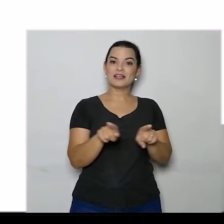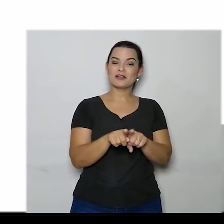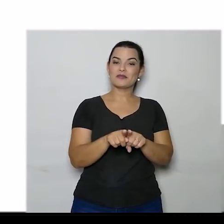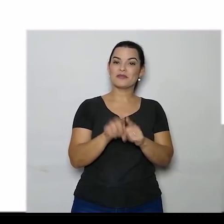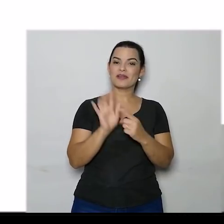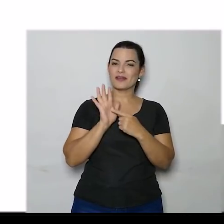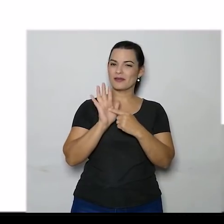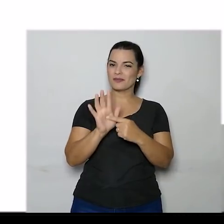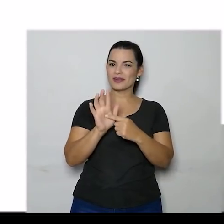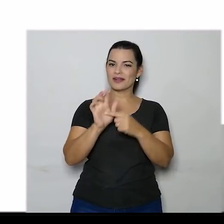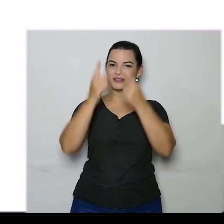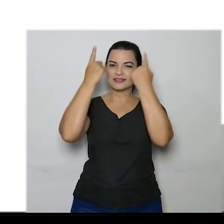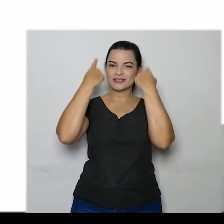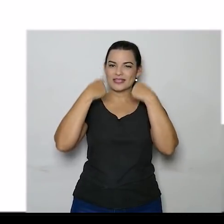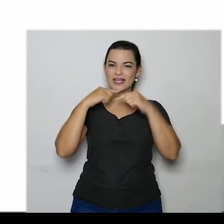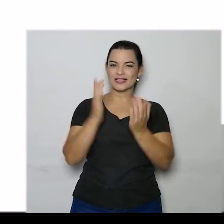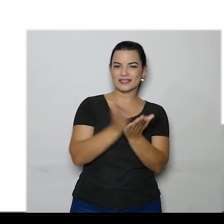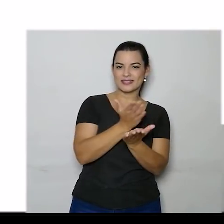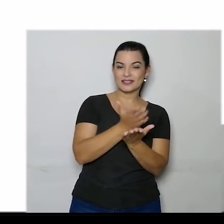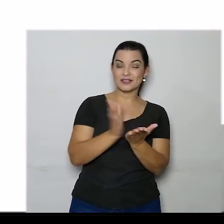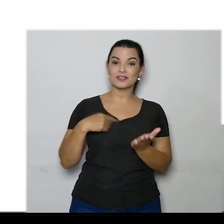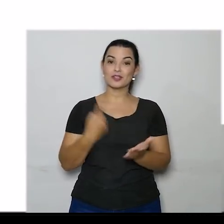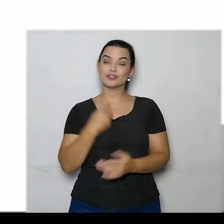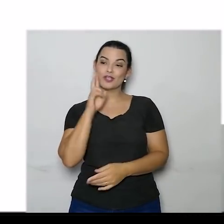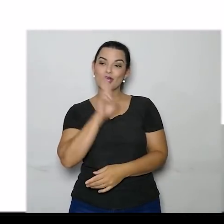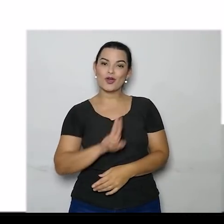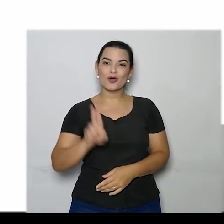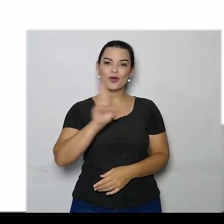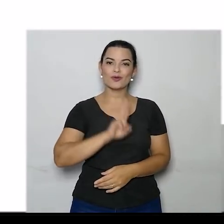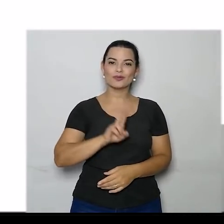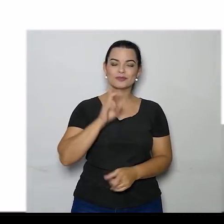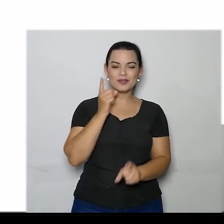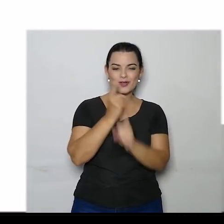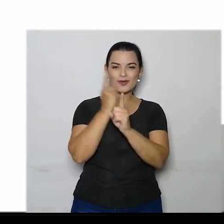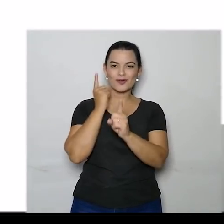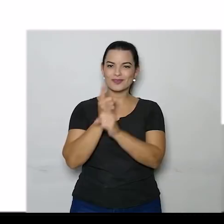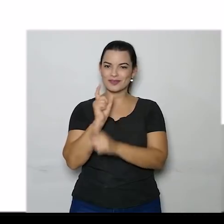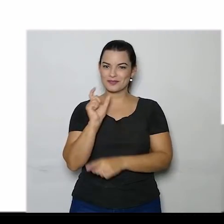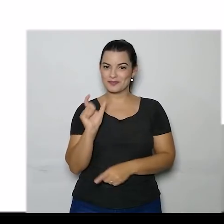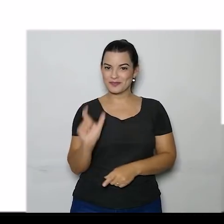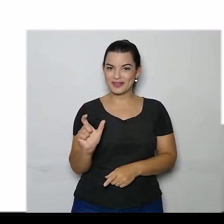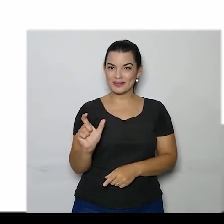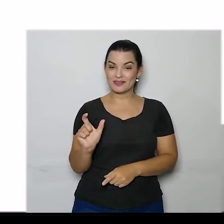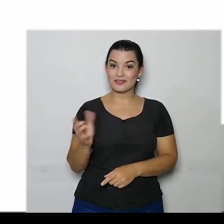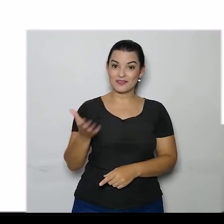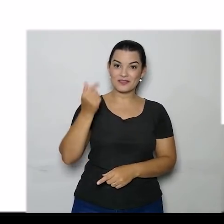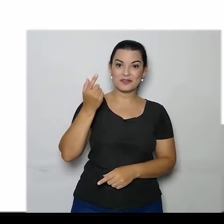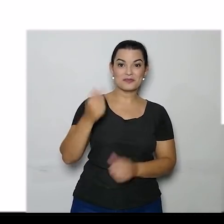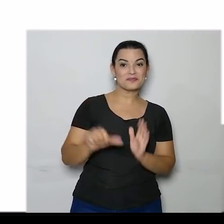que utilizaremos para identificar as palavras da cruzadinha. Então vamos para a primeira carinha.